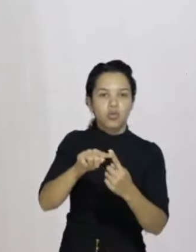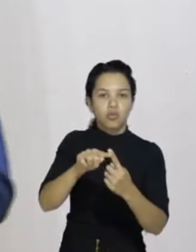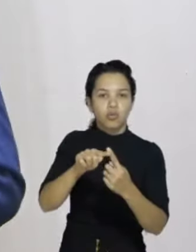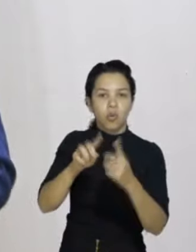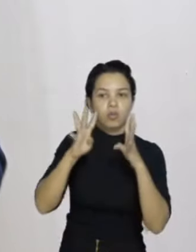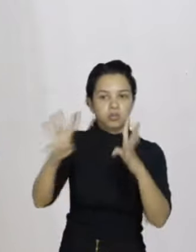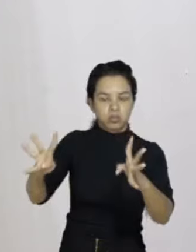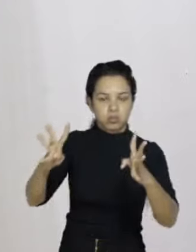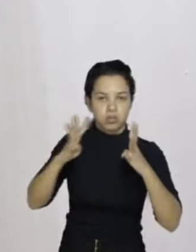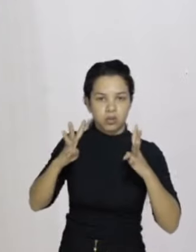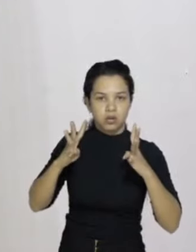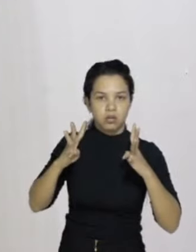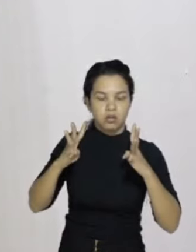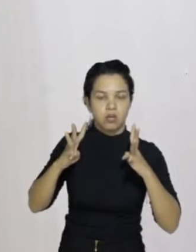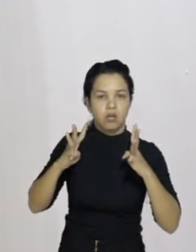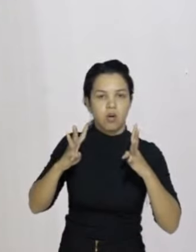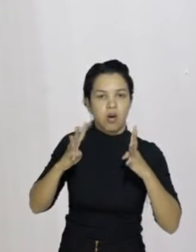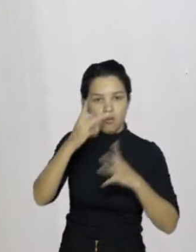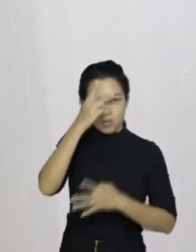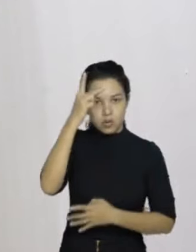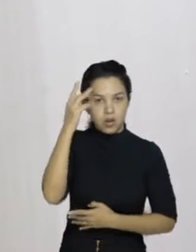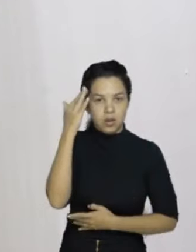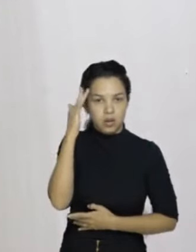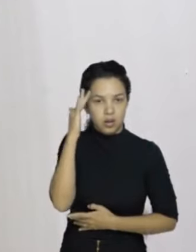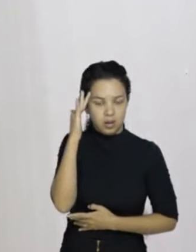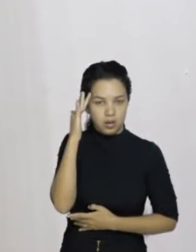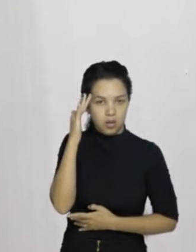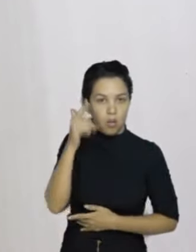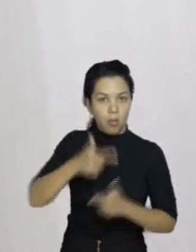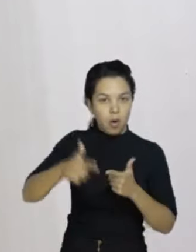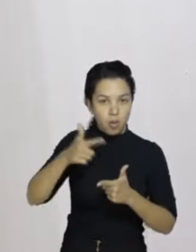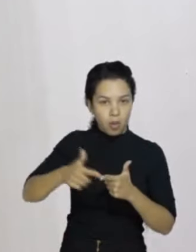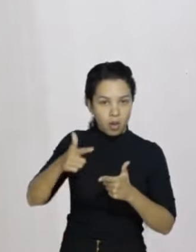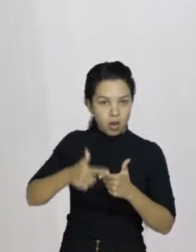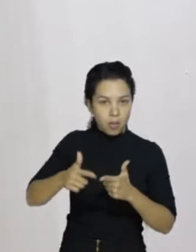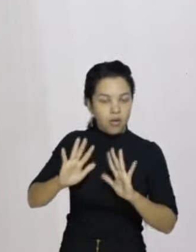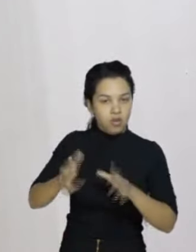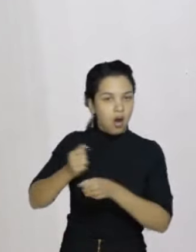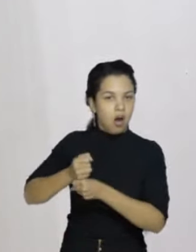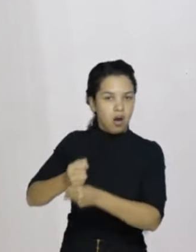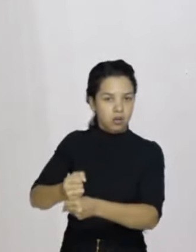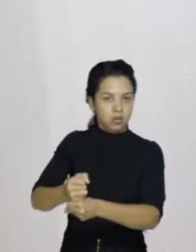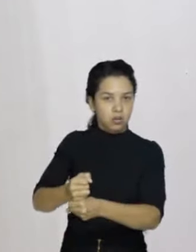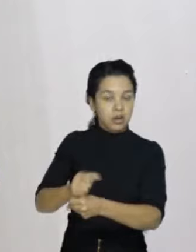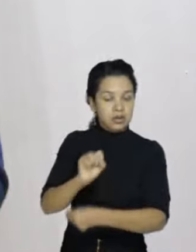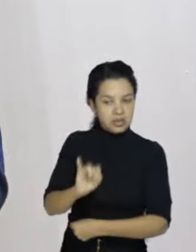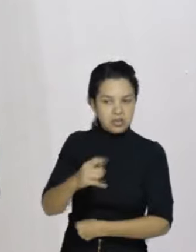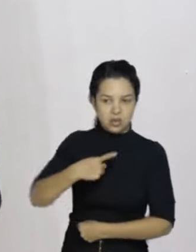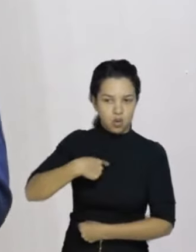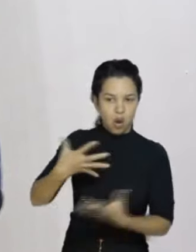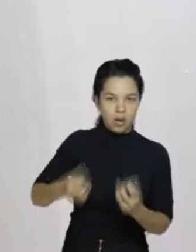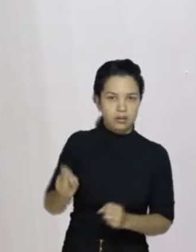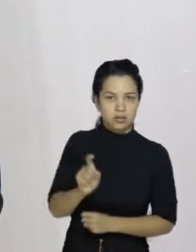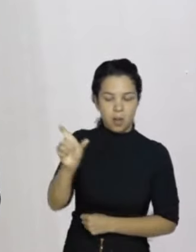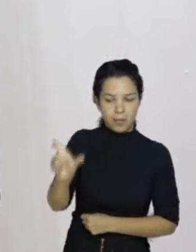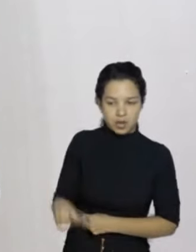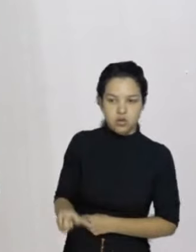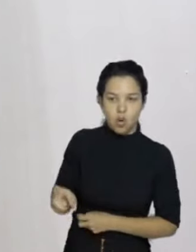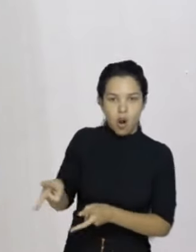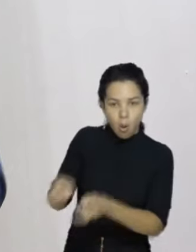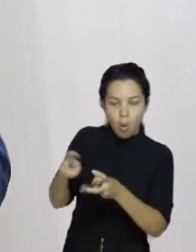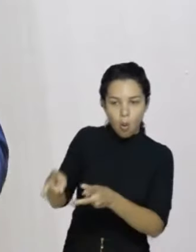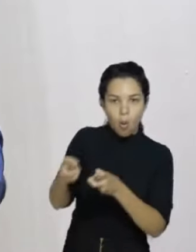problema que nós temos encarado a décadas se nós não aceitamos que uma pessoa seja extorquida enganada ignorada